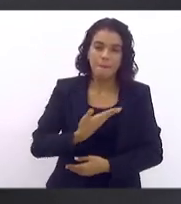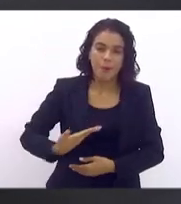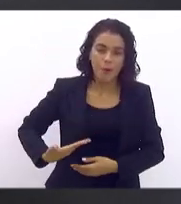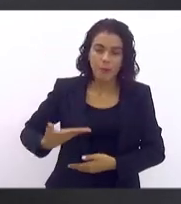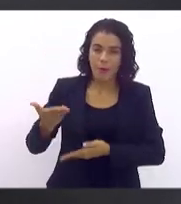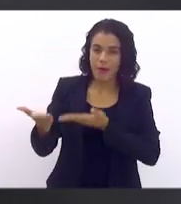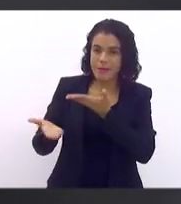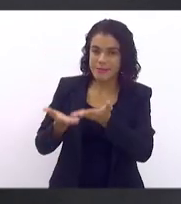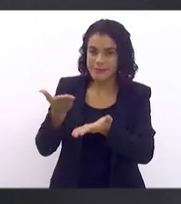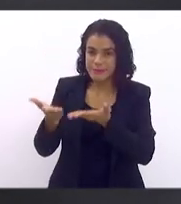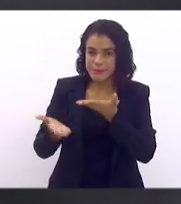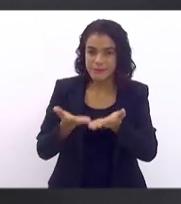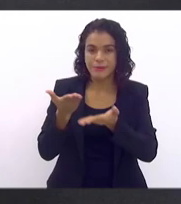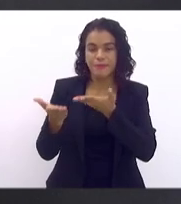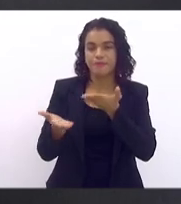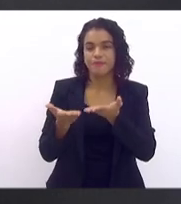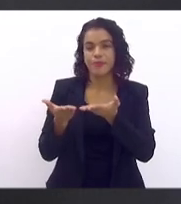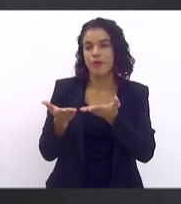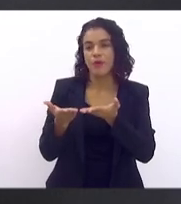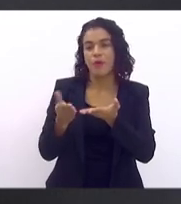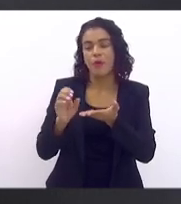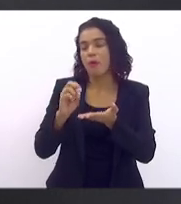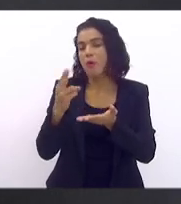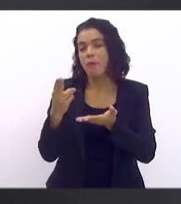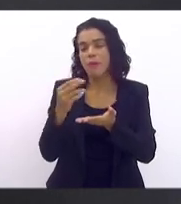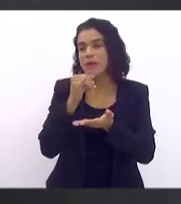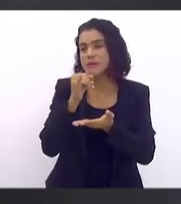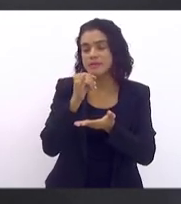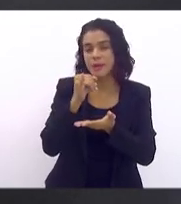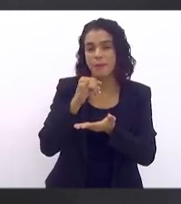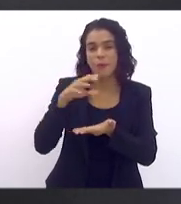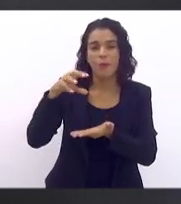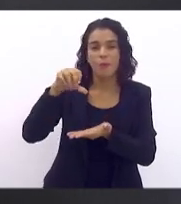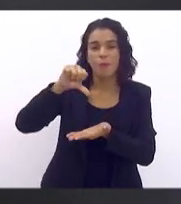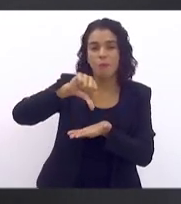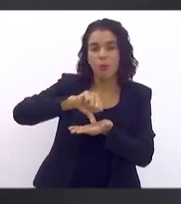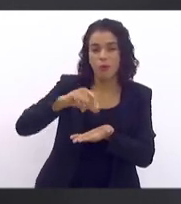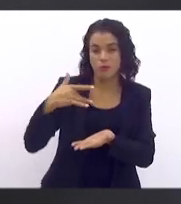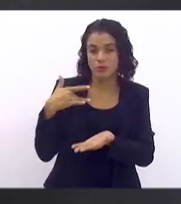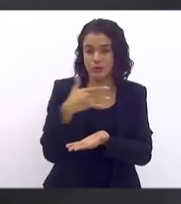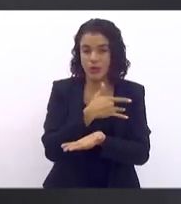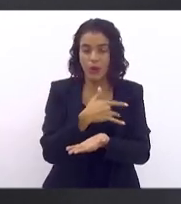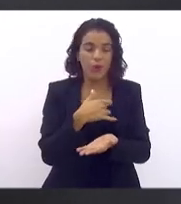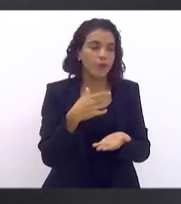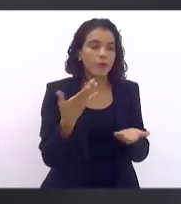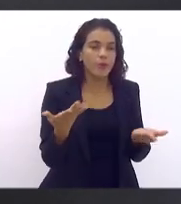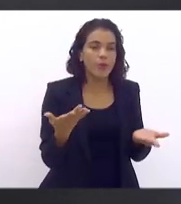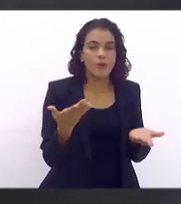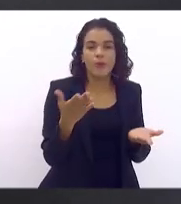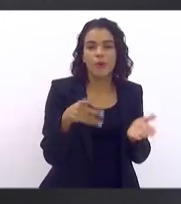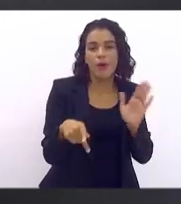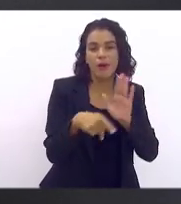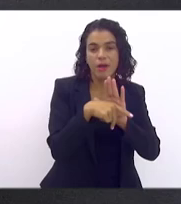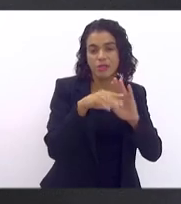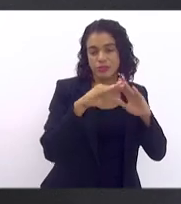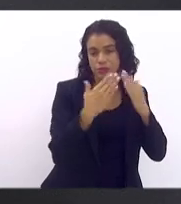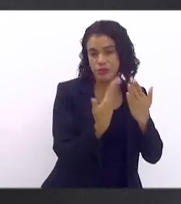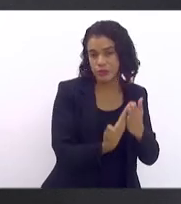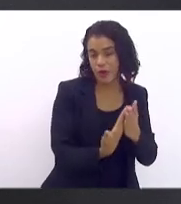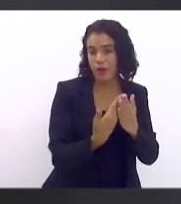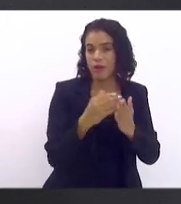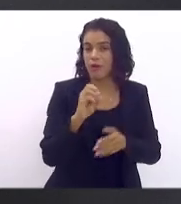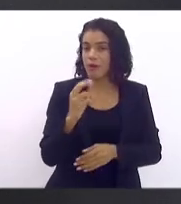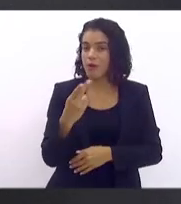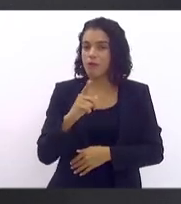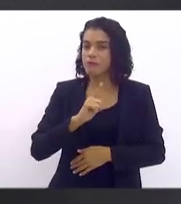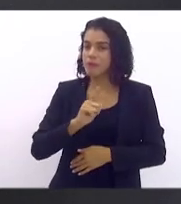né, seja oriunda, se passou por um posto de saúde, se passou por uma, pela própria escola, se há